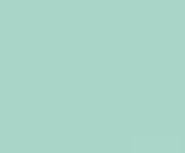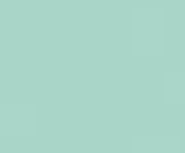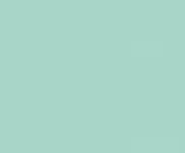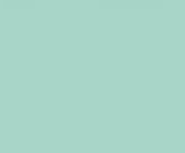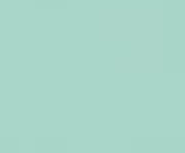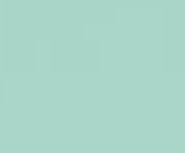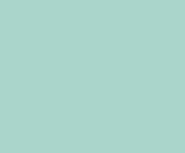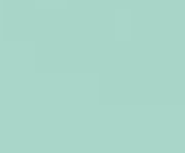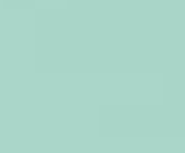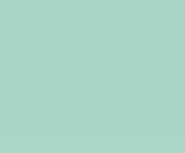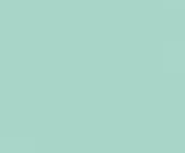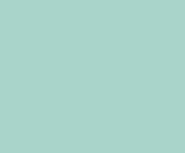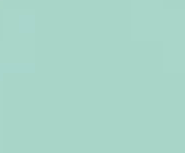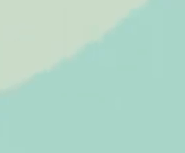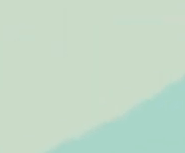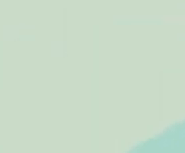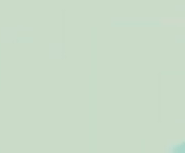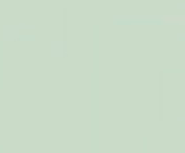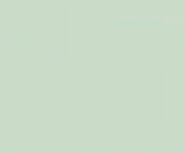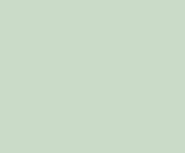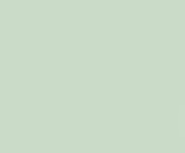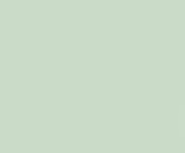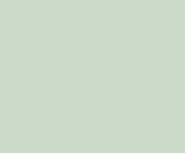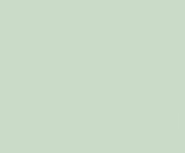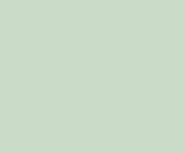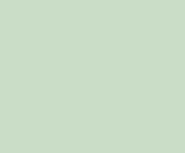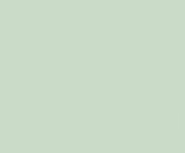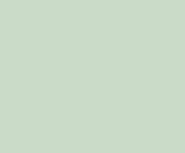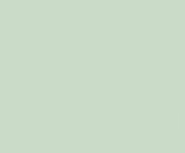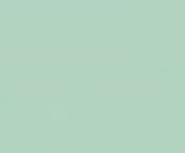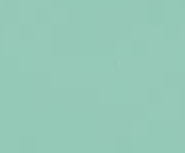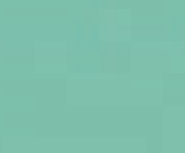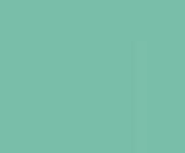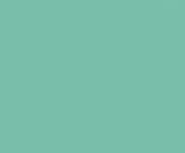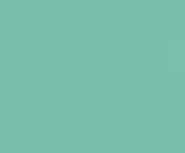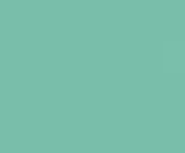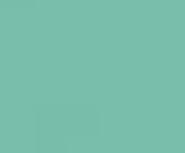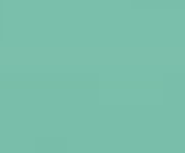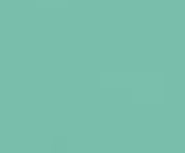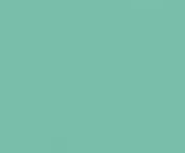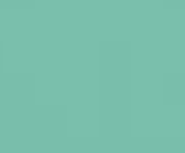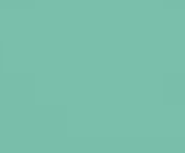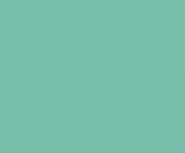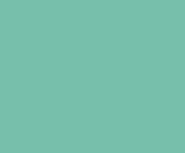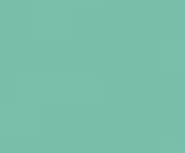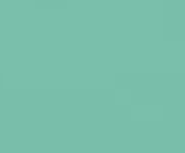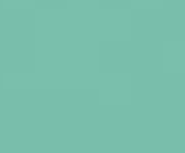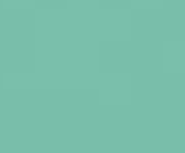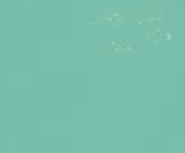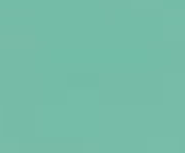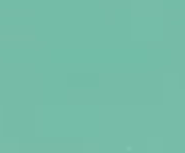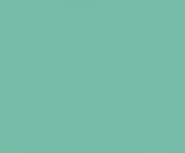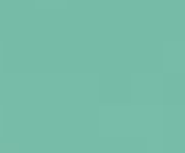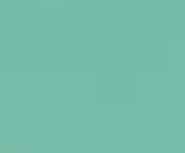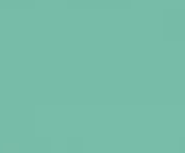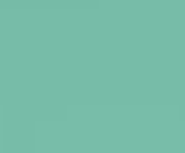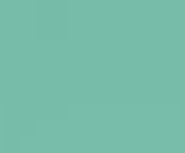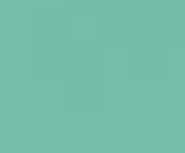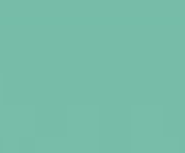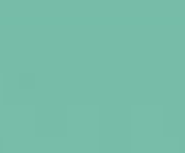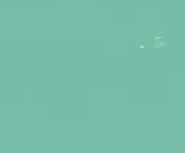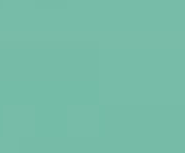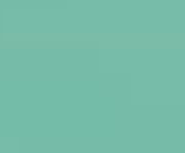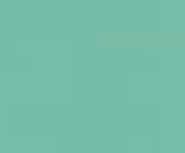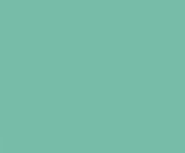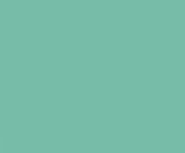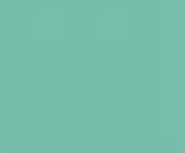gênero e etnia. Promova condições de trabalho saudáveis. A construção do trabalho seguro depende de todos